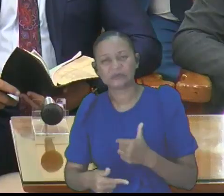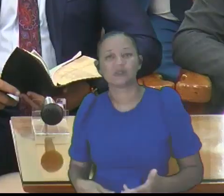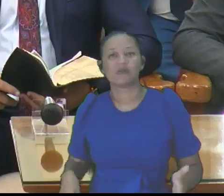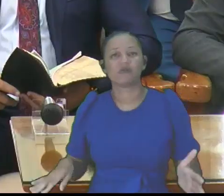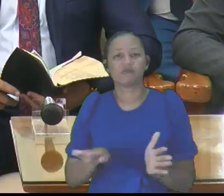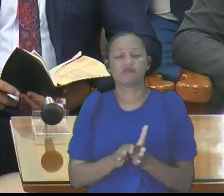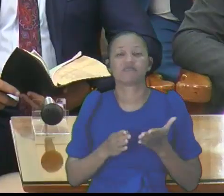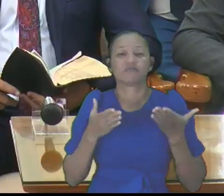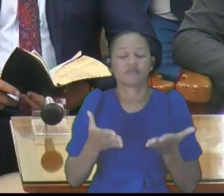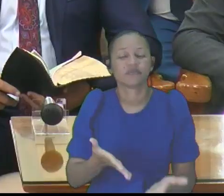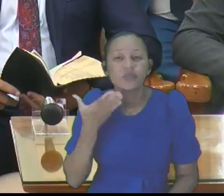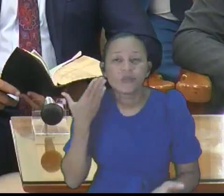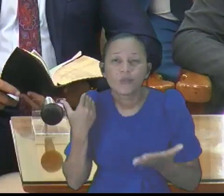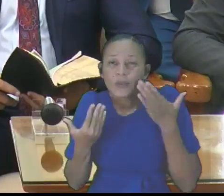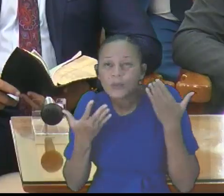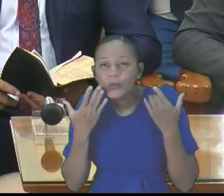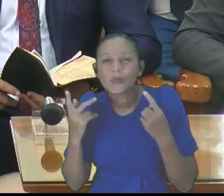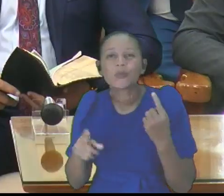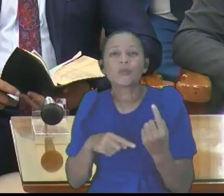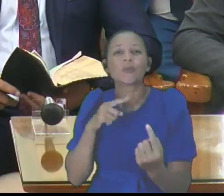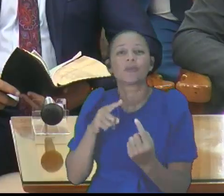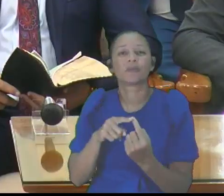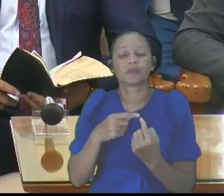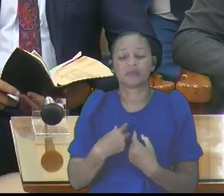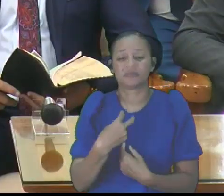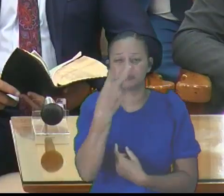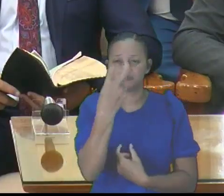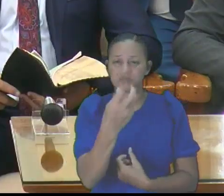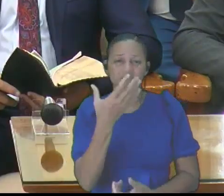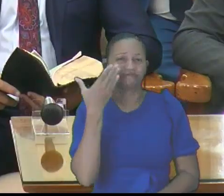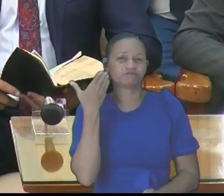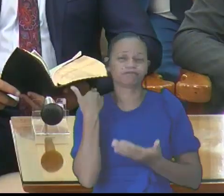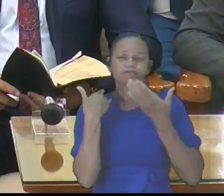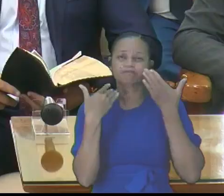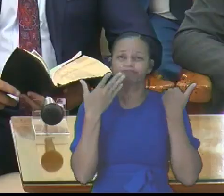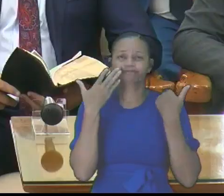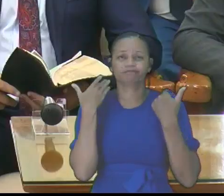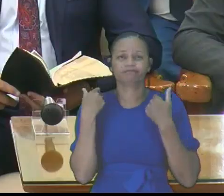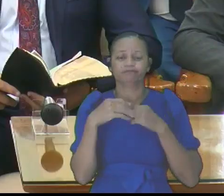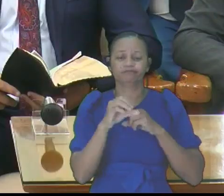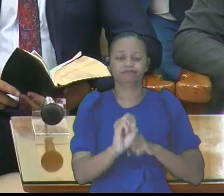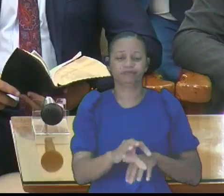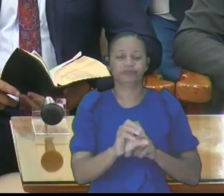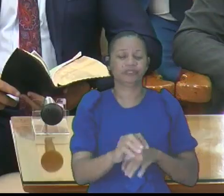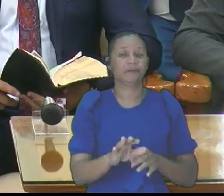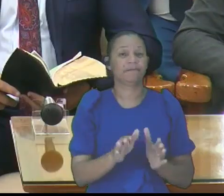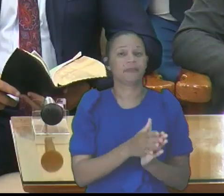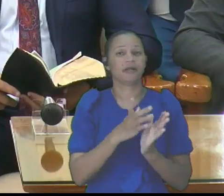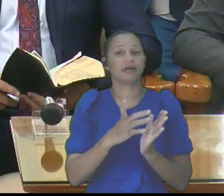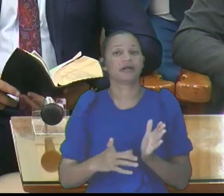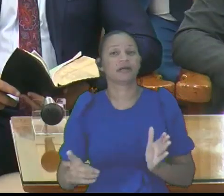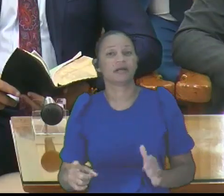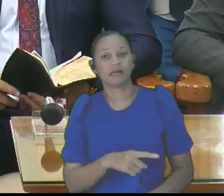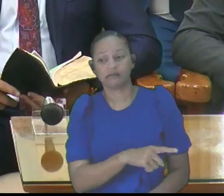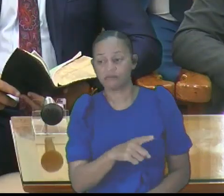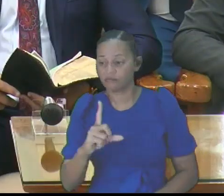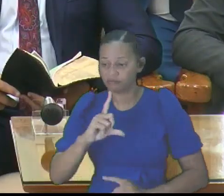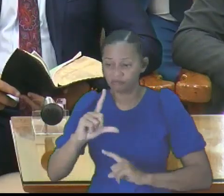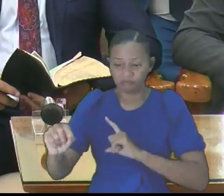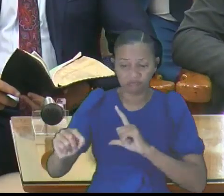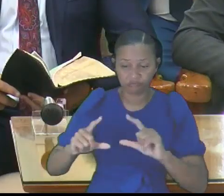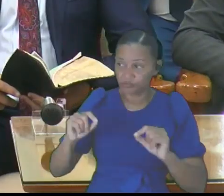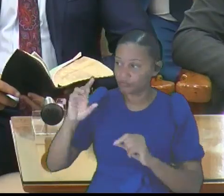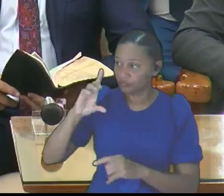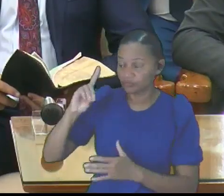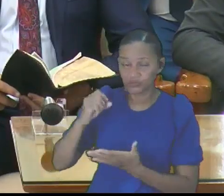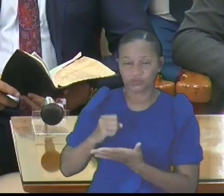chegaram aqui. Qual o objetivo? Para me ouvir, pregando e ensinando a palavra de Deus. Quando vocês saírem daqui com a